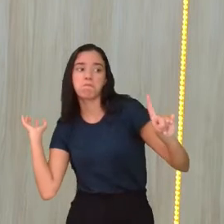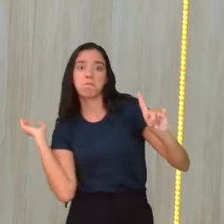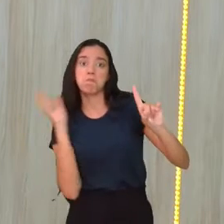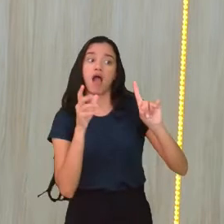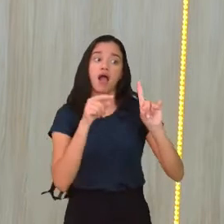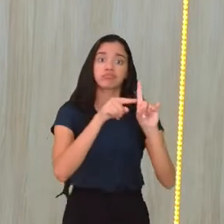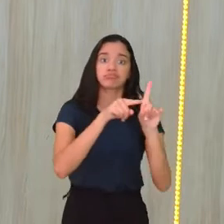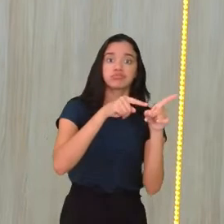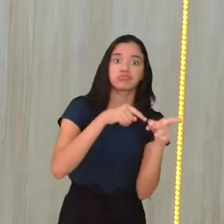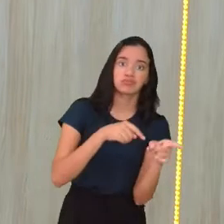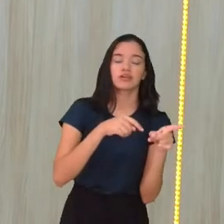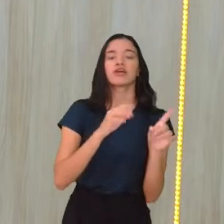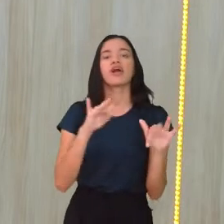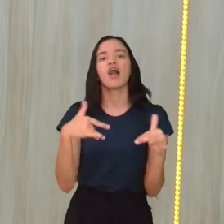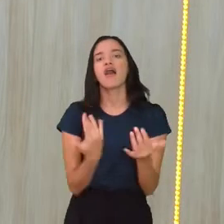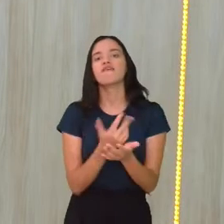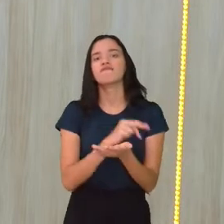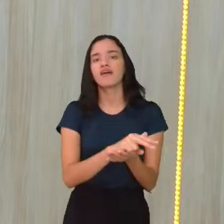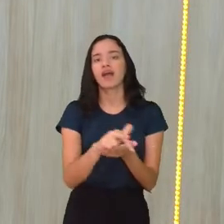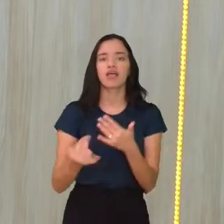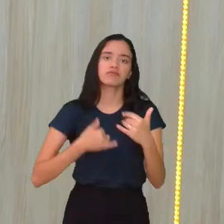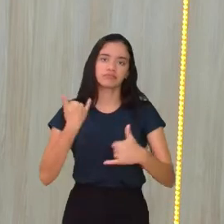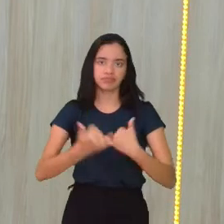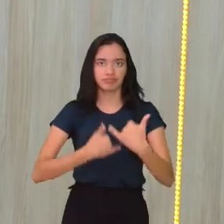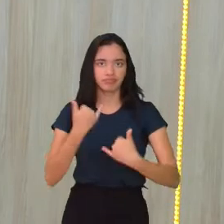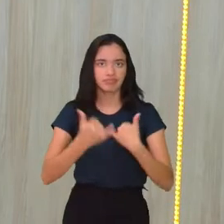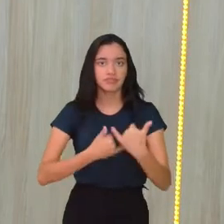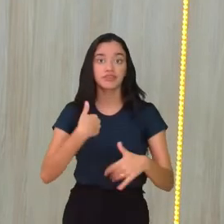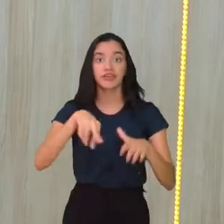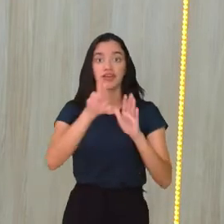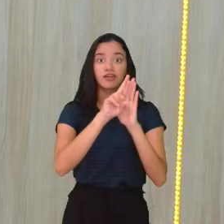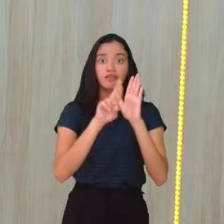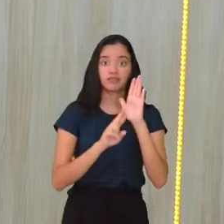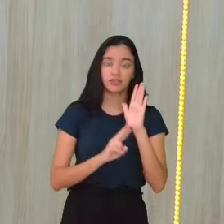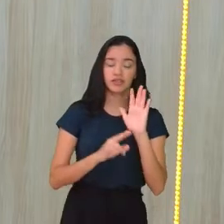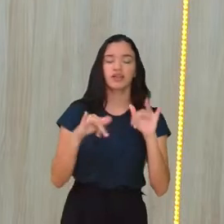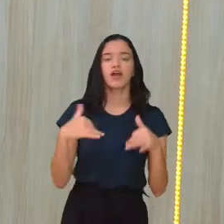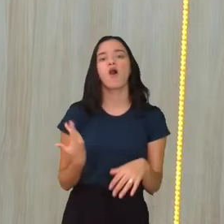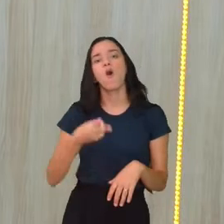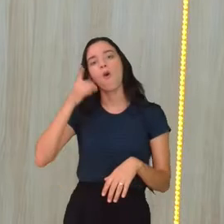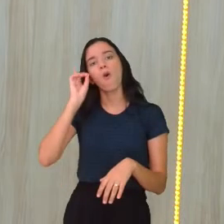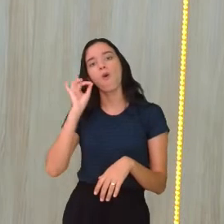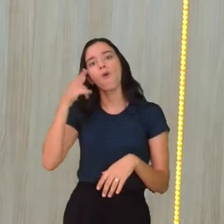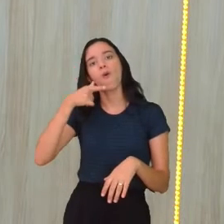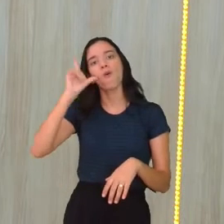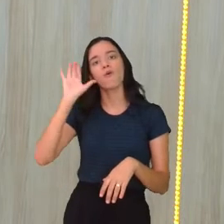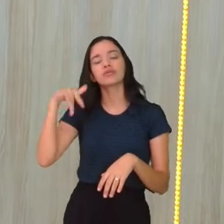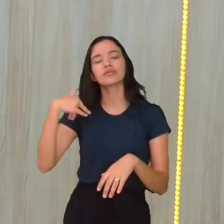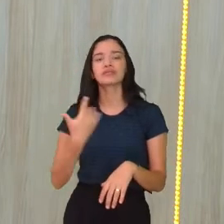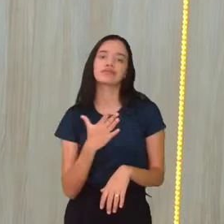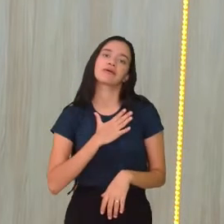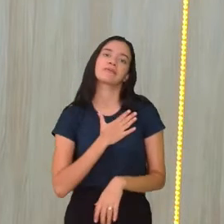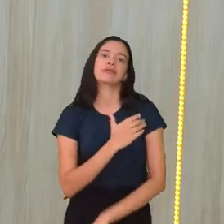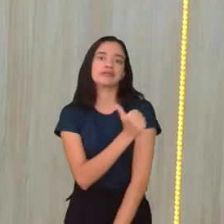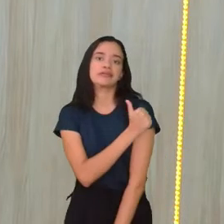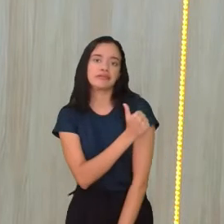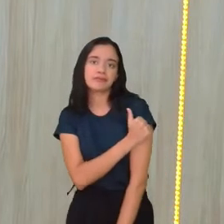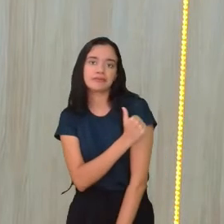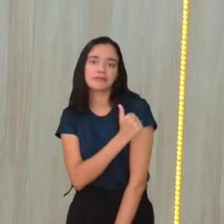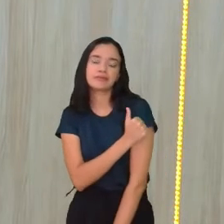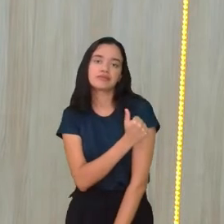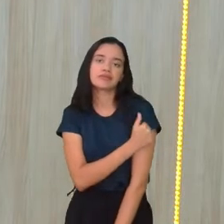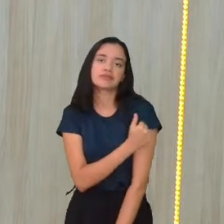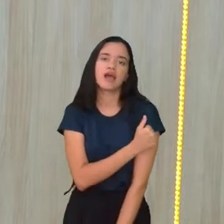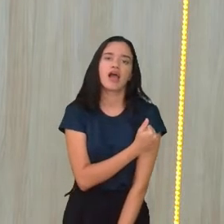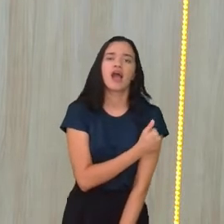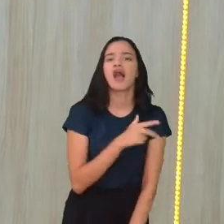tem diversas formas de jogar e diversas regras, né? Ontem eu estava presencialmente com os meus alunos e